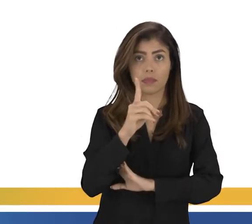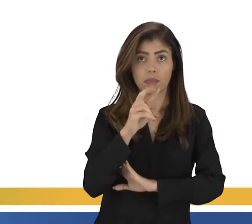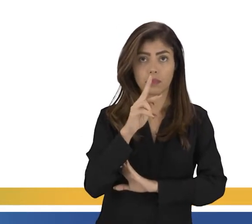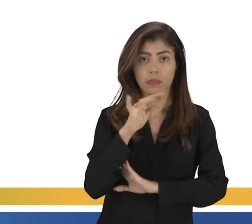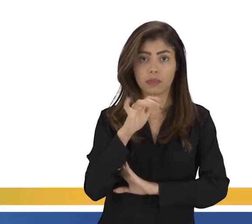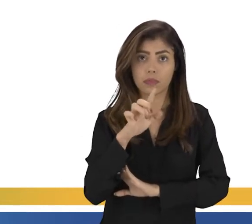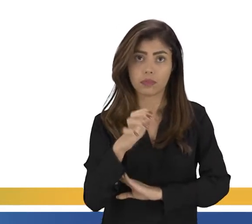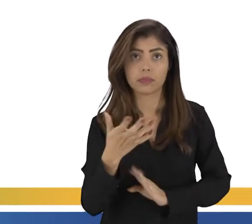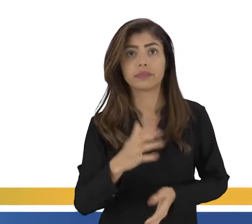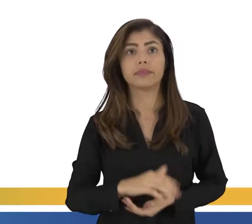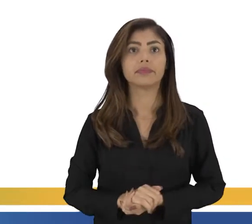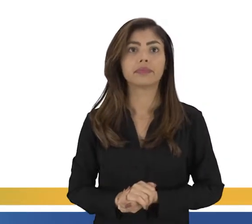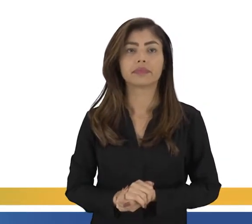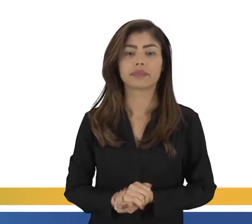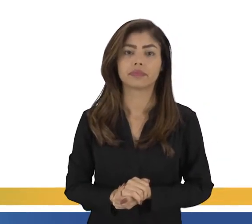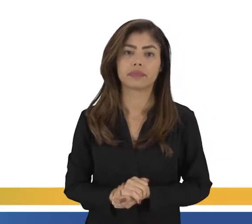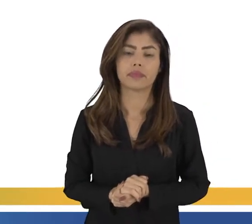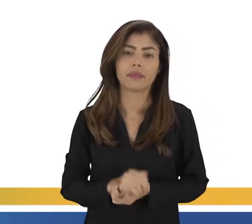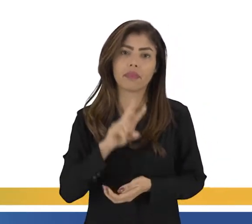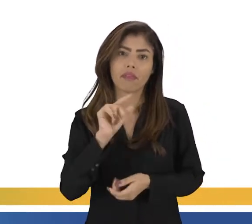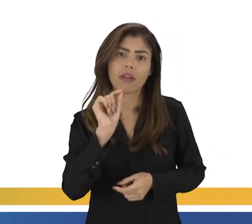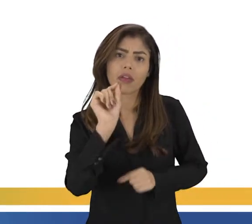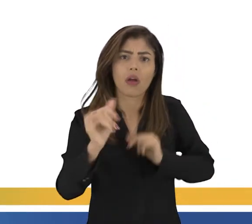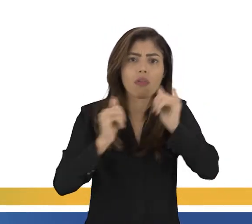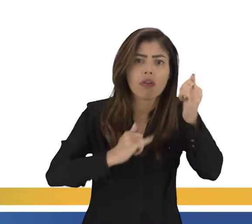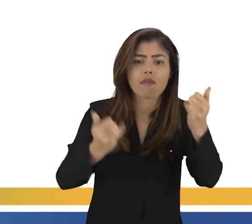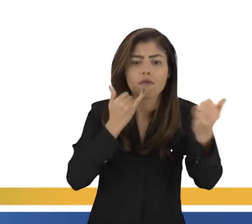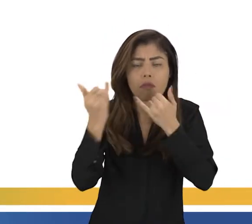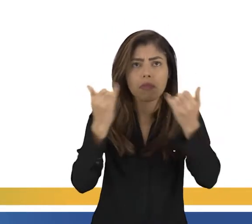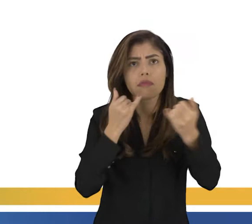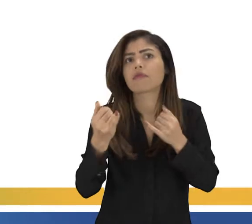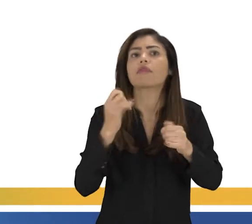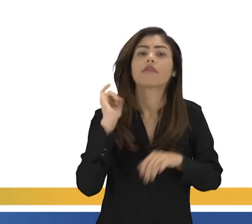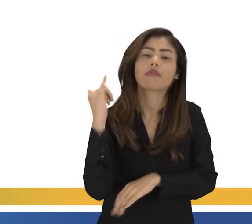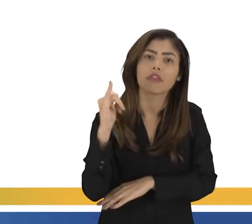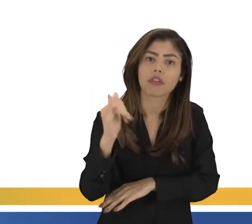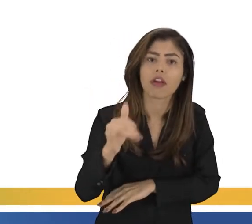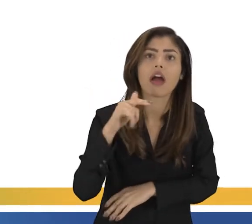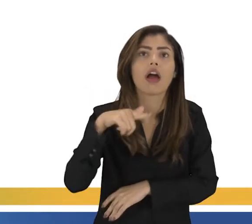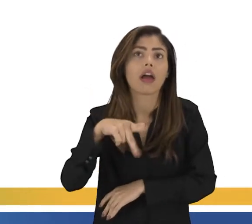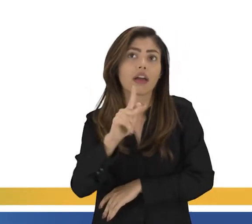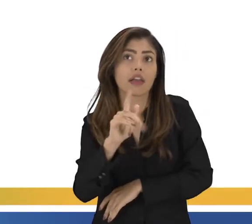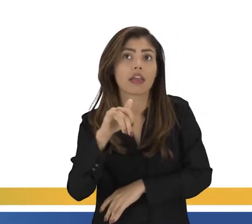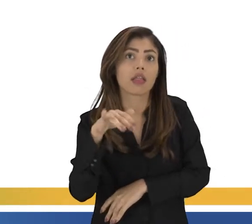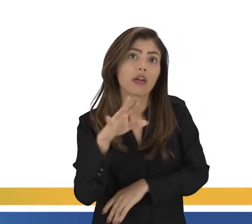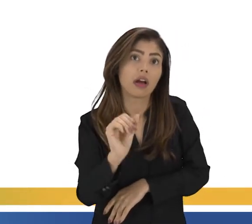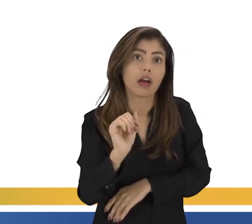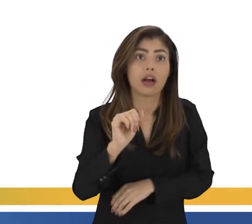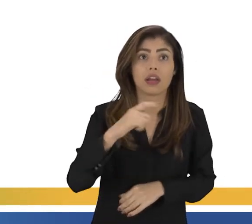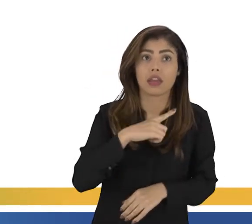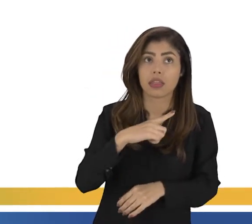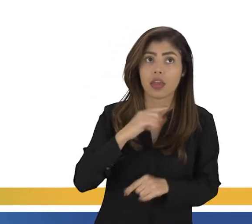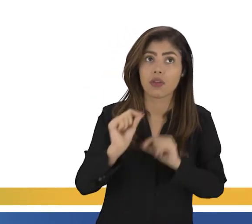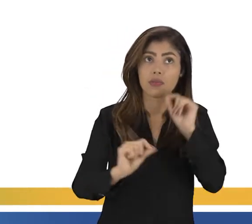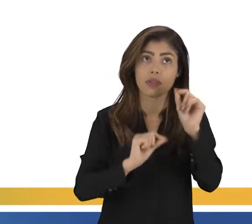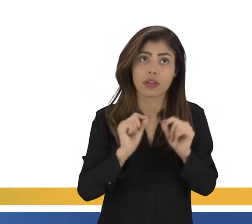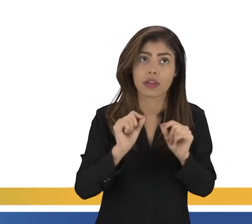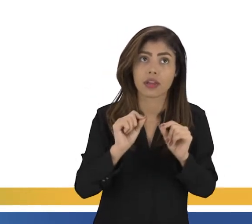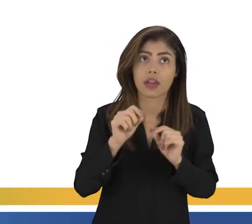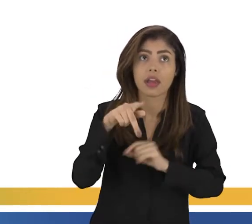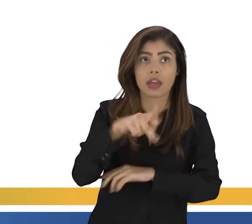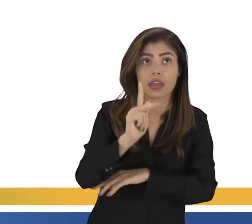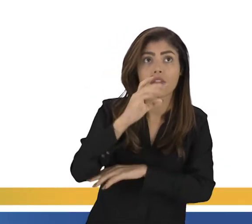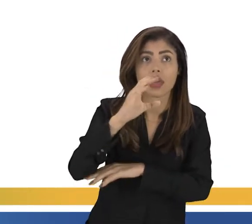ali algumas informações, né? Energia em quilocalorias grama ano. Então, nós temos ali que os